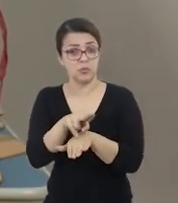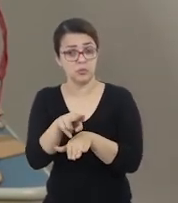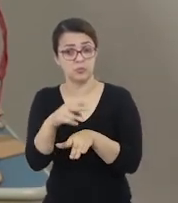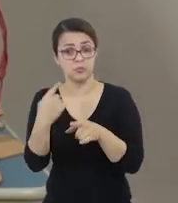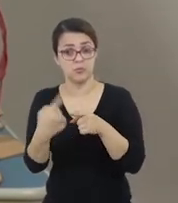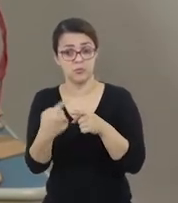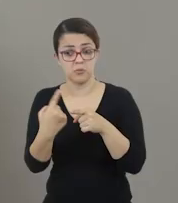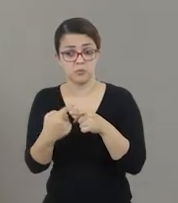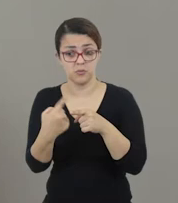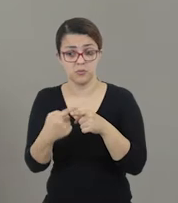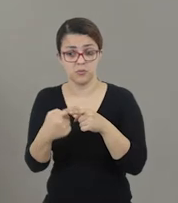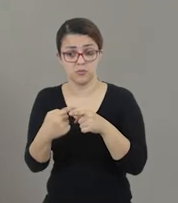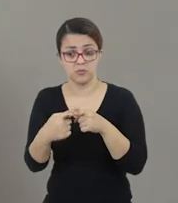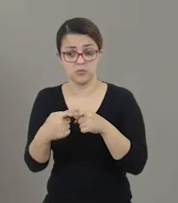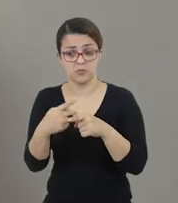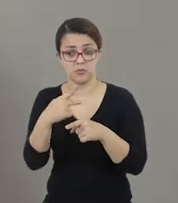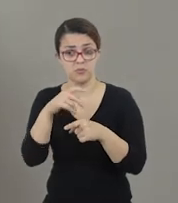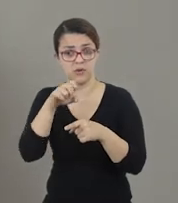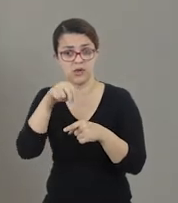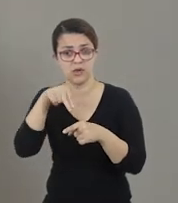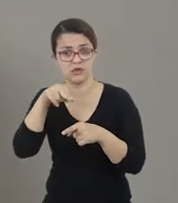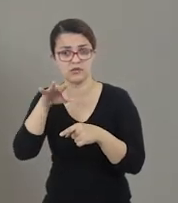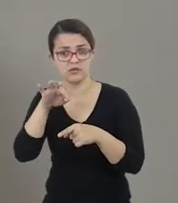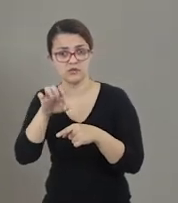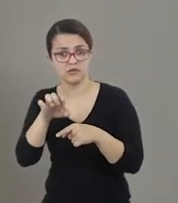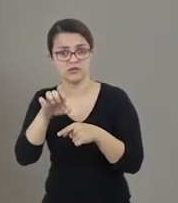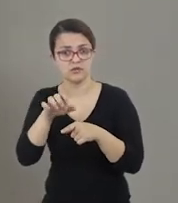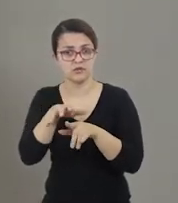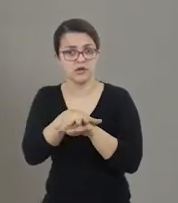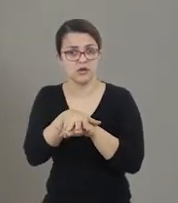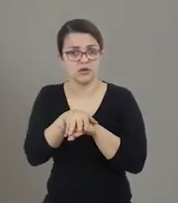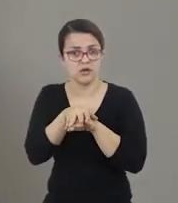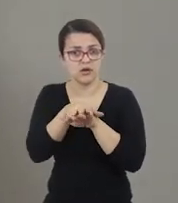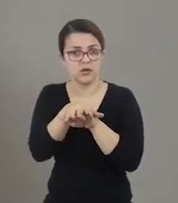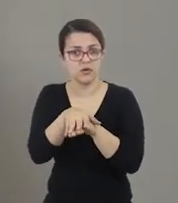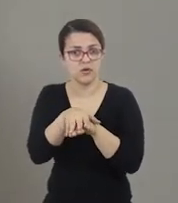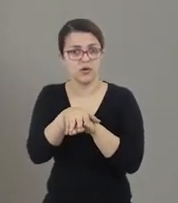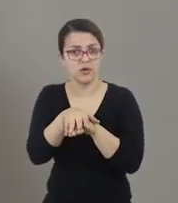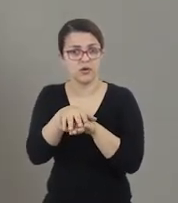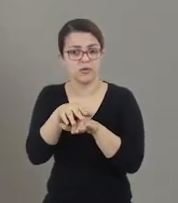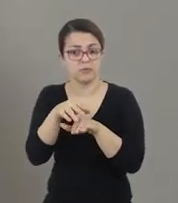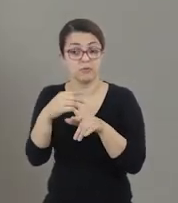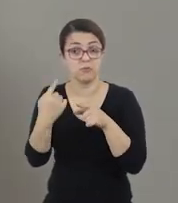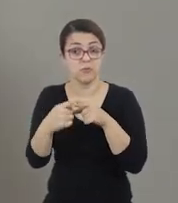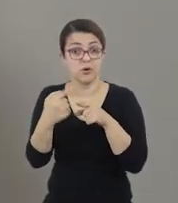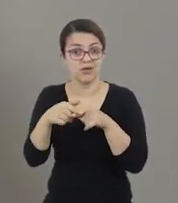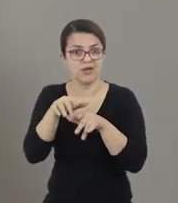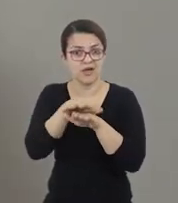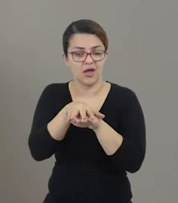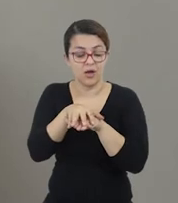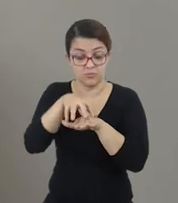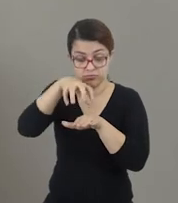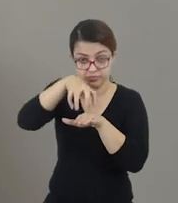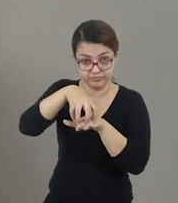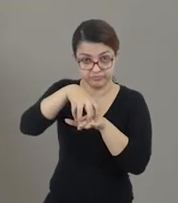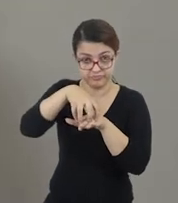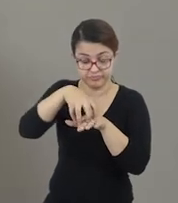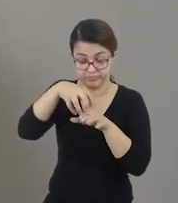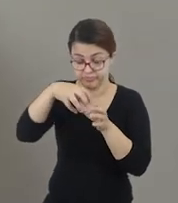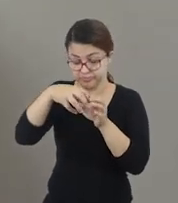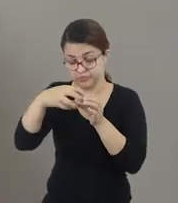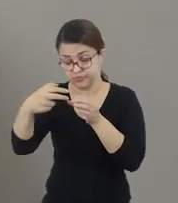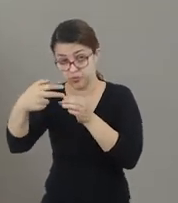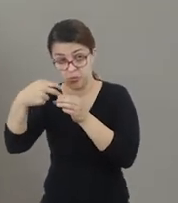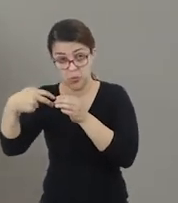antigamente usava-se para fazer pente com o casco dela. Tá? Ela é marrom e tem essas partes